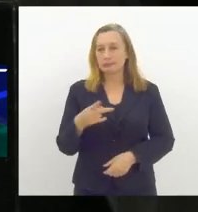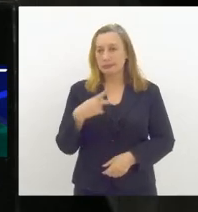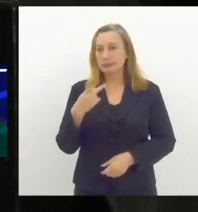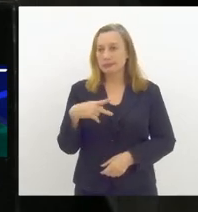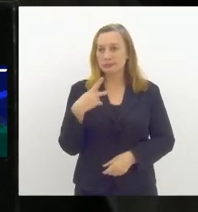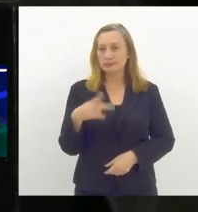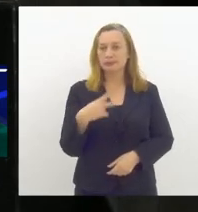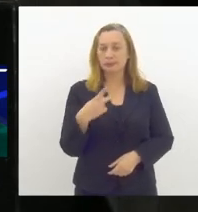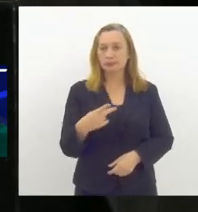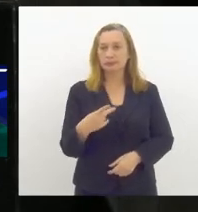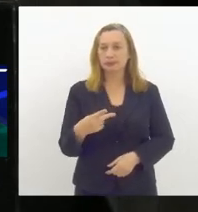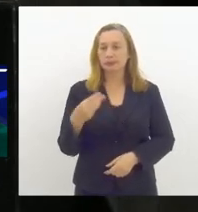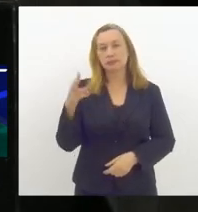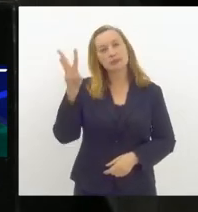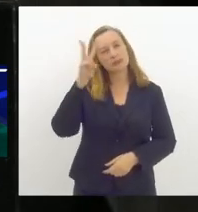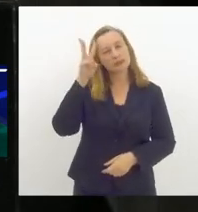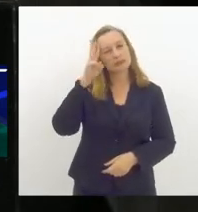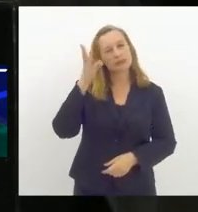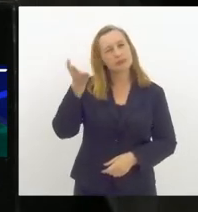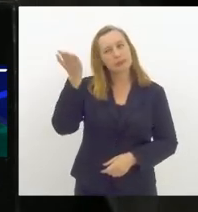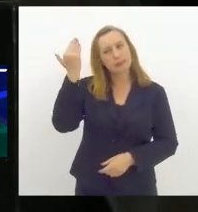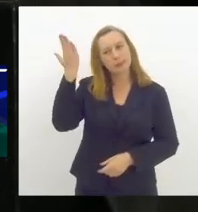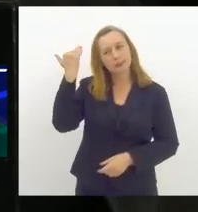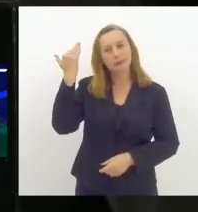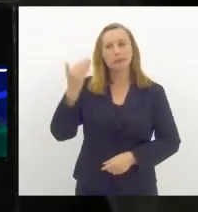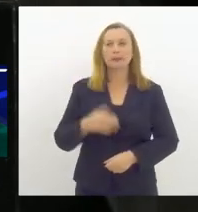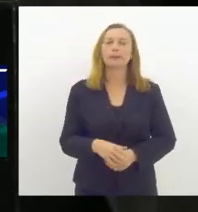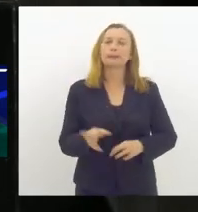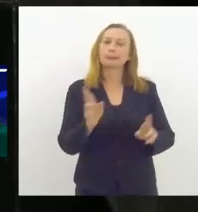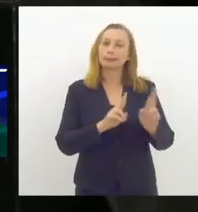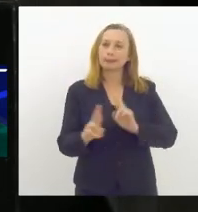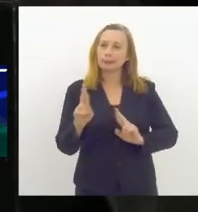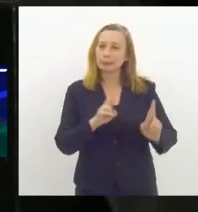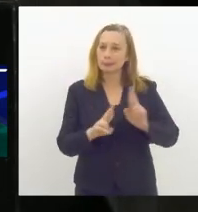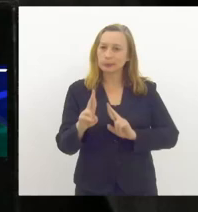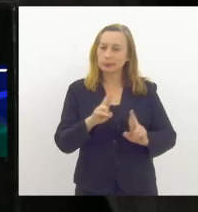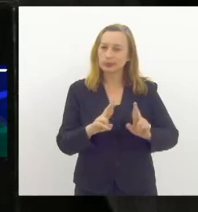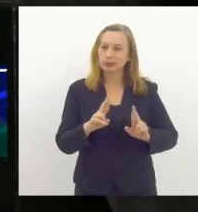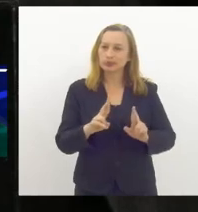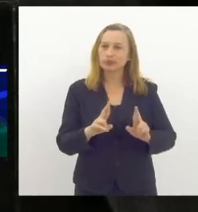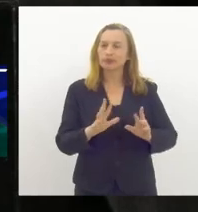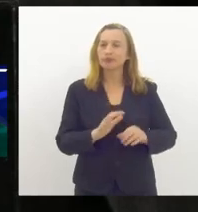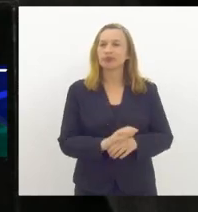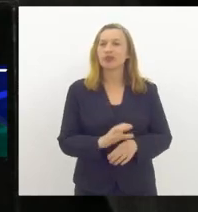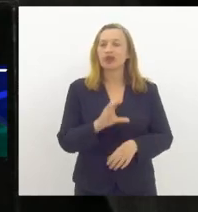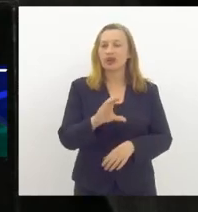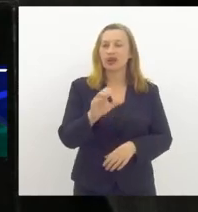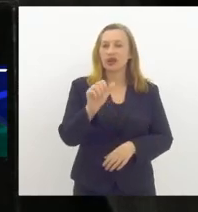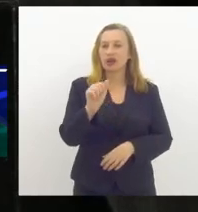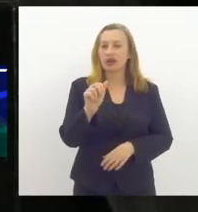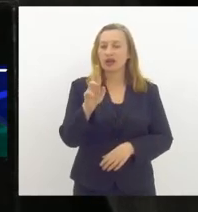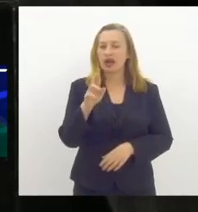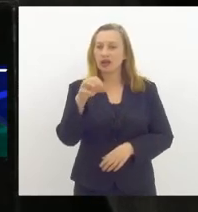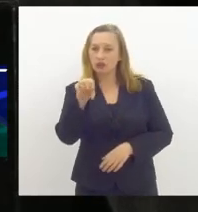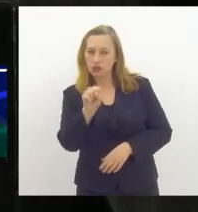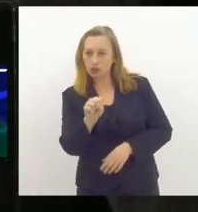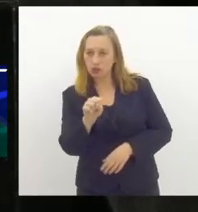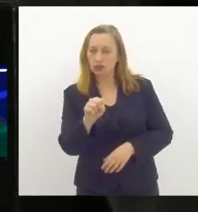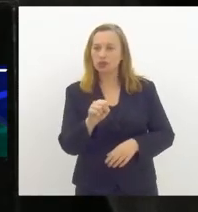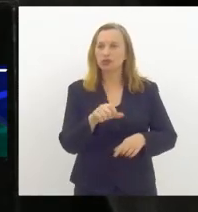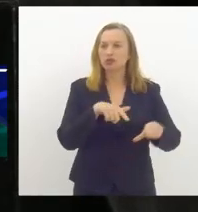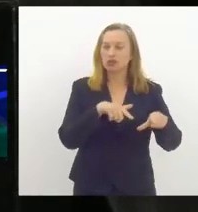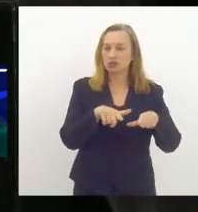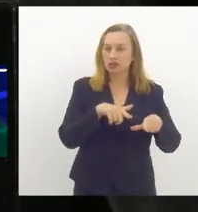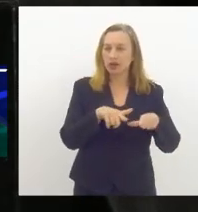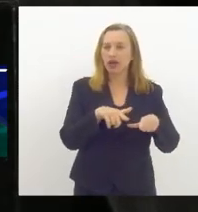venho travando desde a terça-feira da semana passada em relação aos cargos ocupados